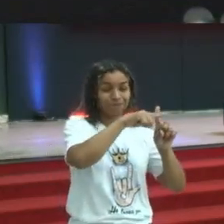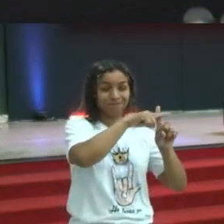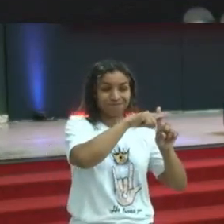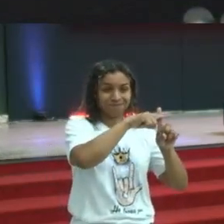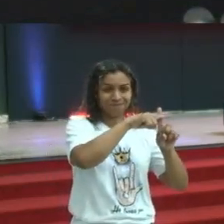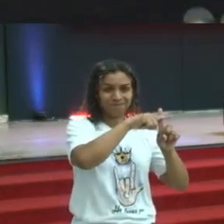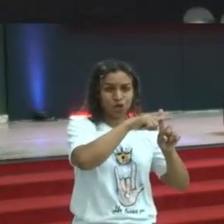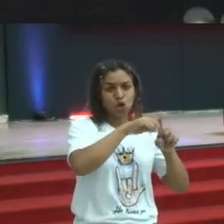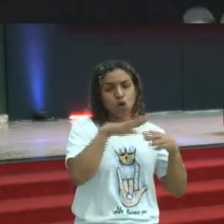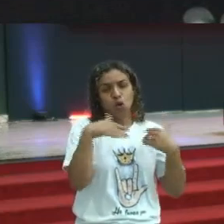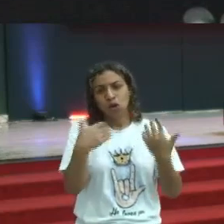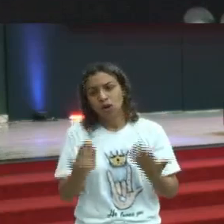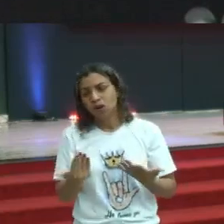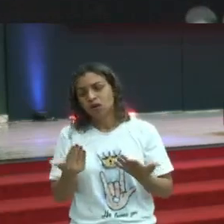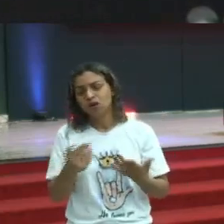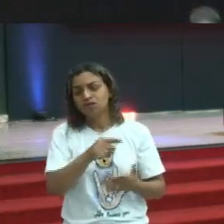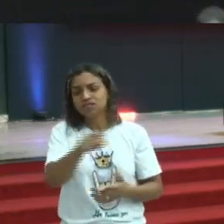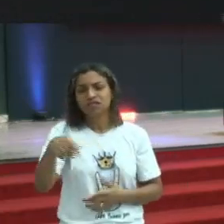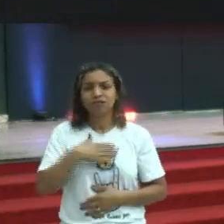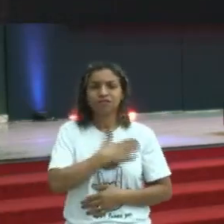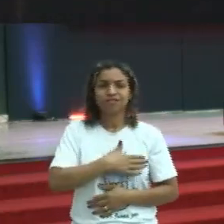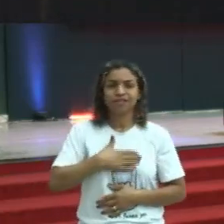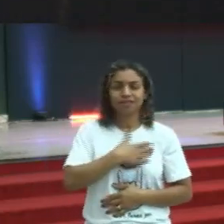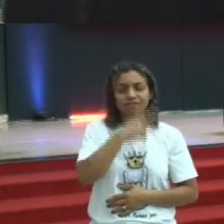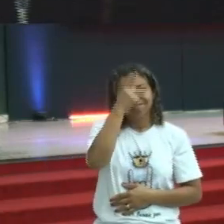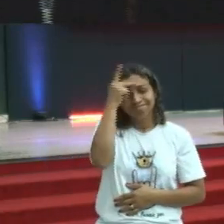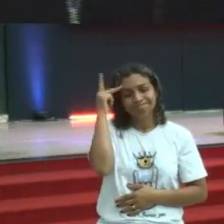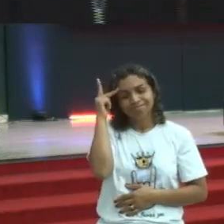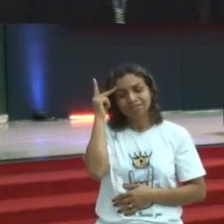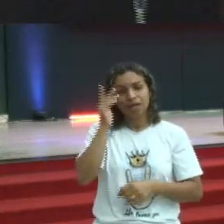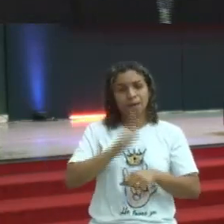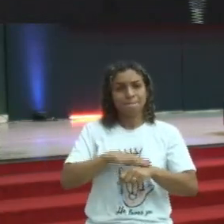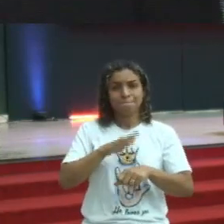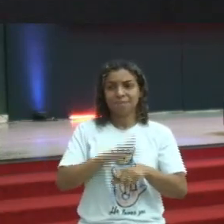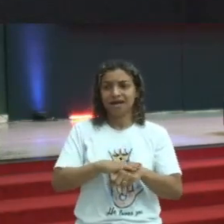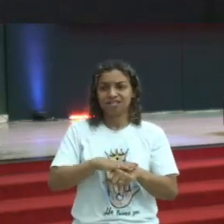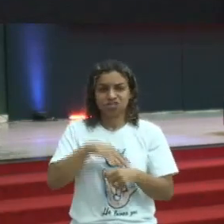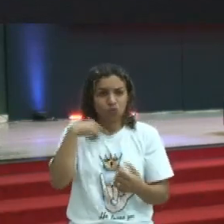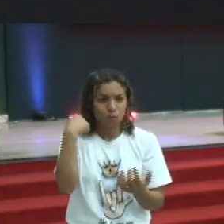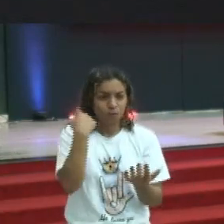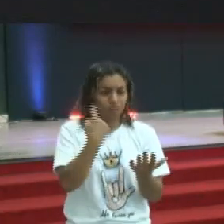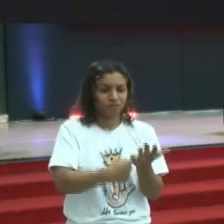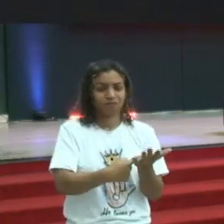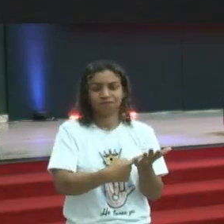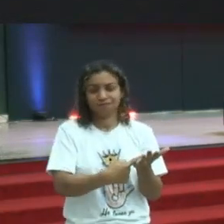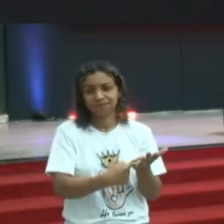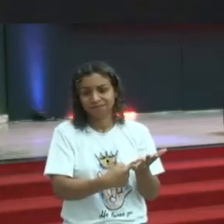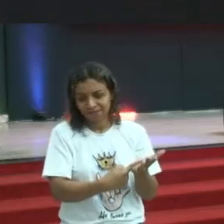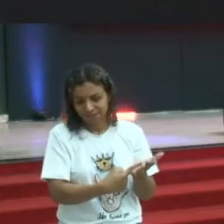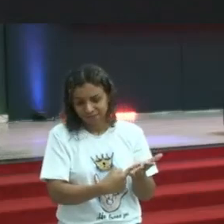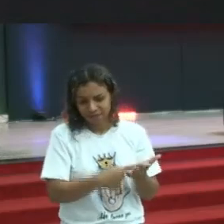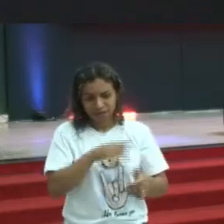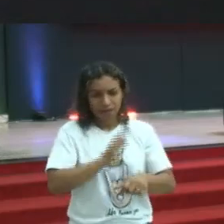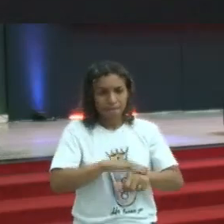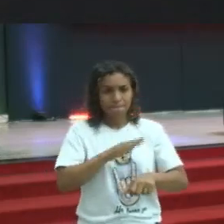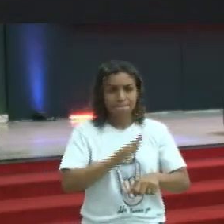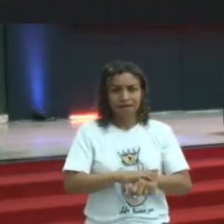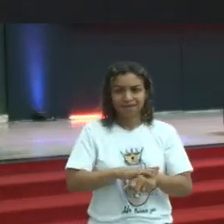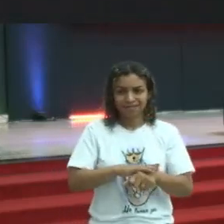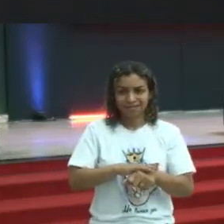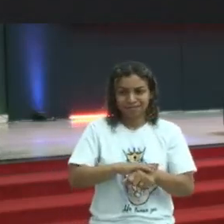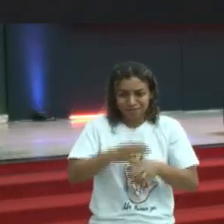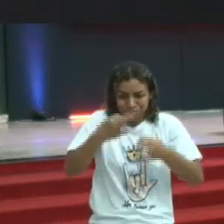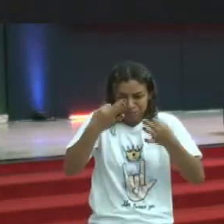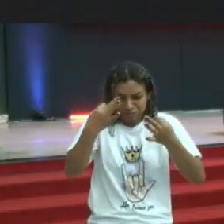Ou quem sabe você gostaria de ser uma pessoa mais comprometida, mais